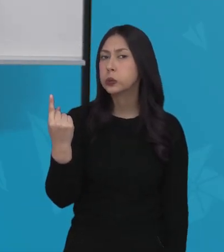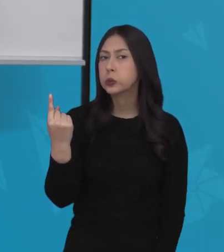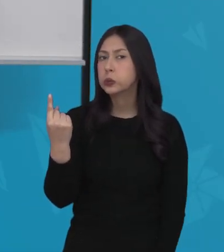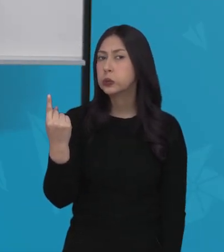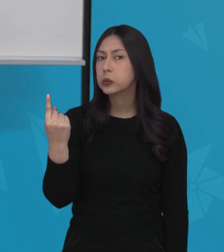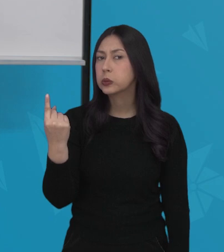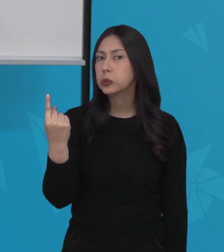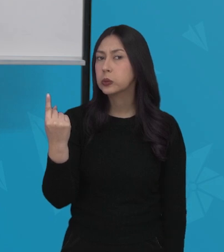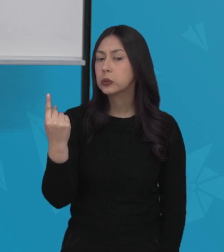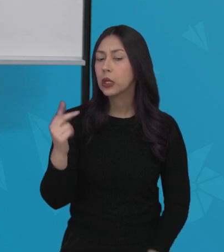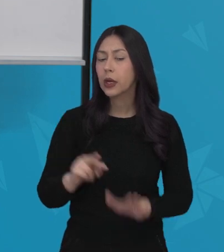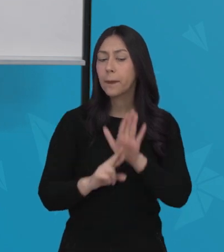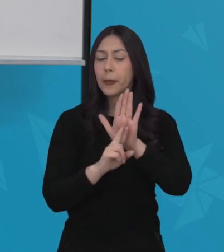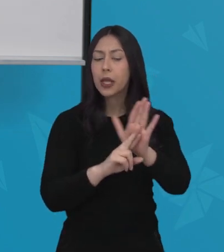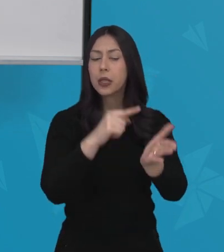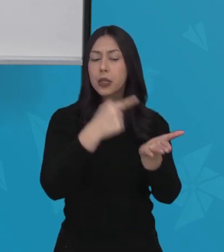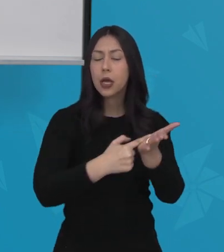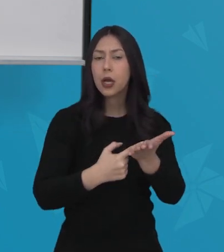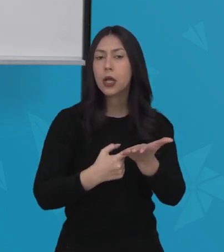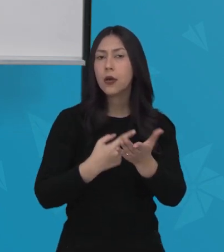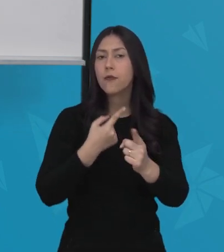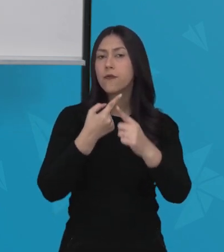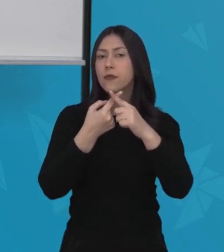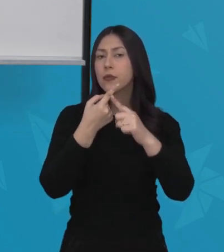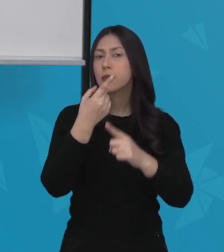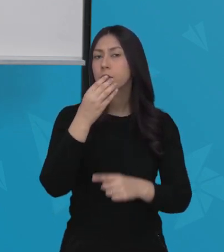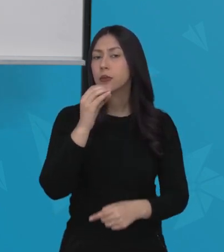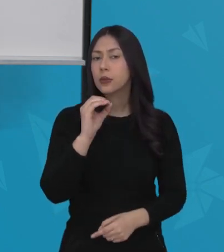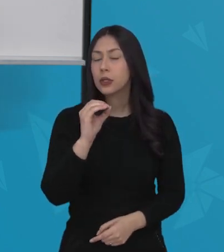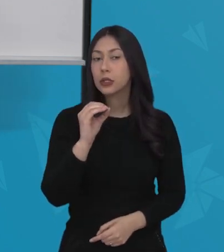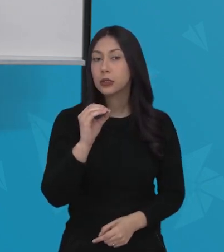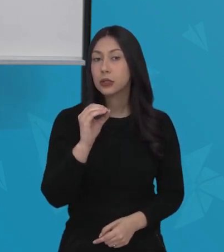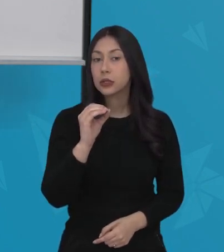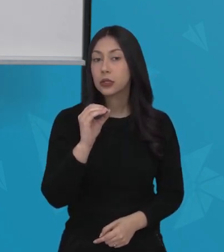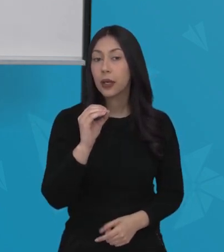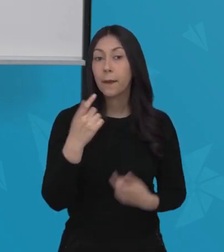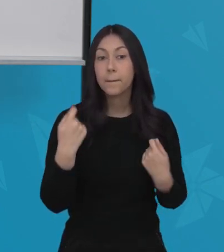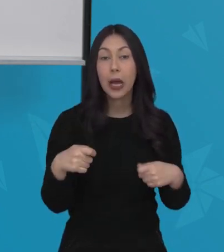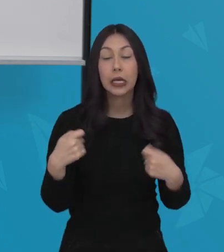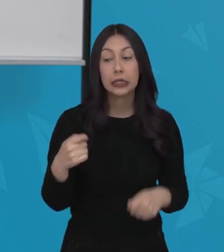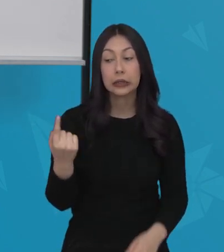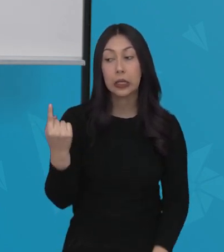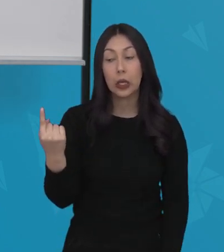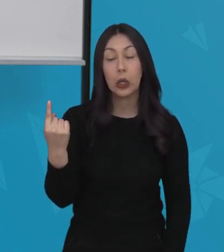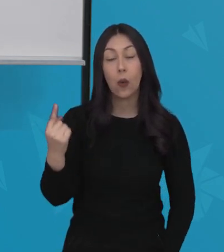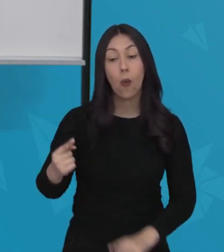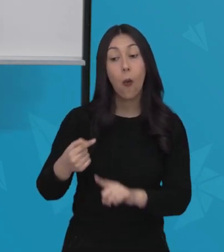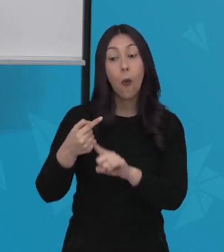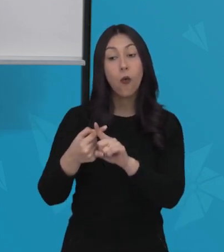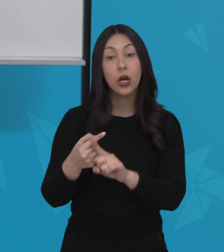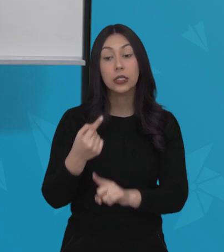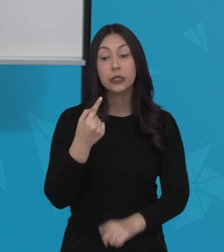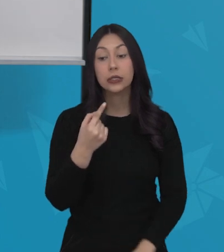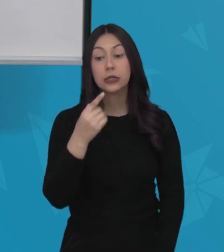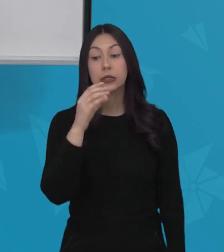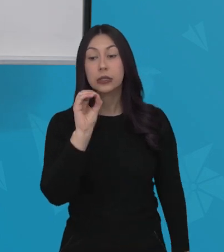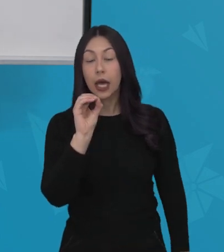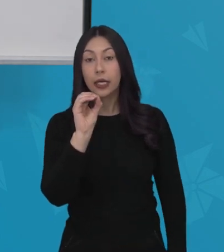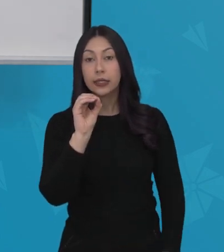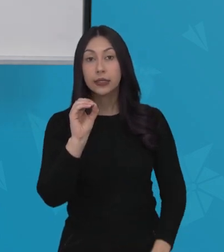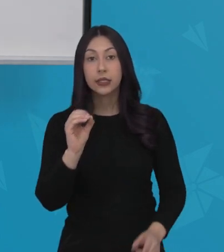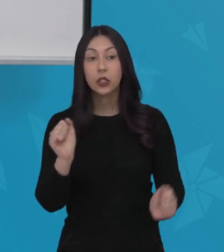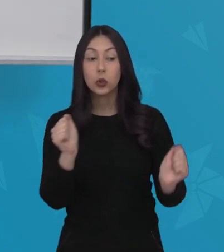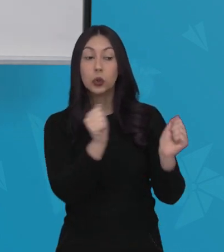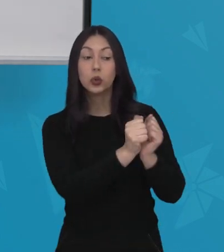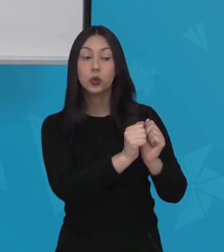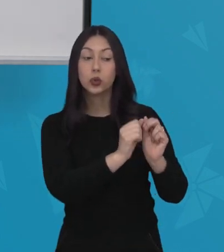notação científica, a gente vai fazer com que ele seja algo vezes uma potência de base 10 que esteja também nessa ordem